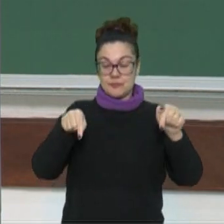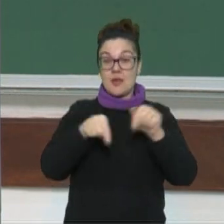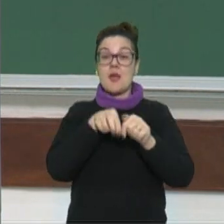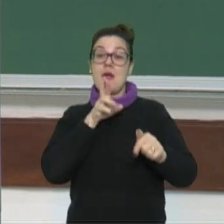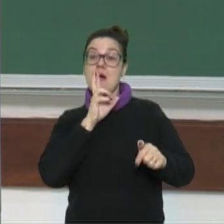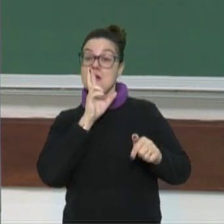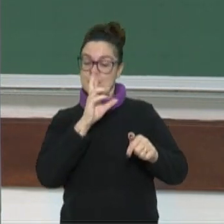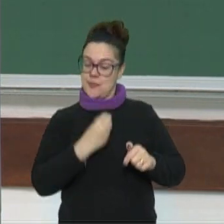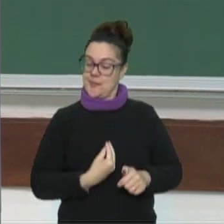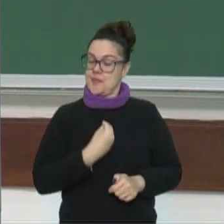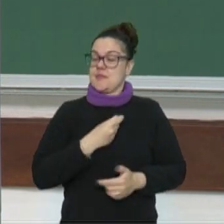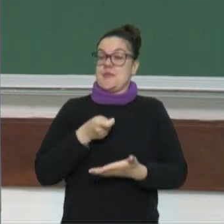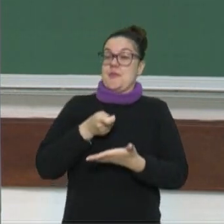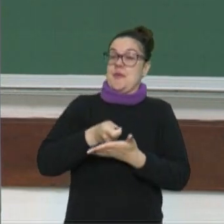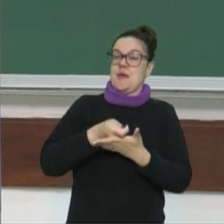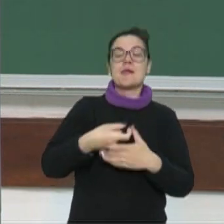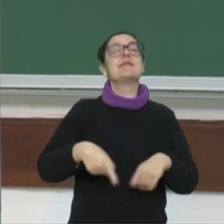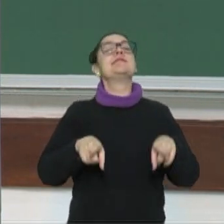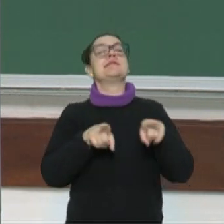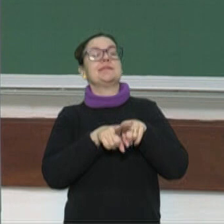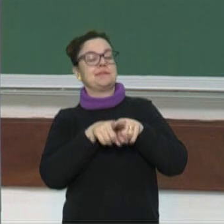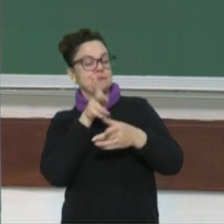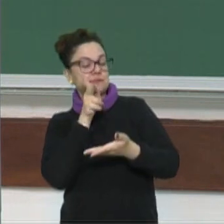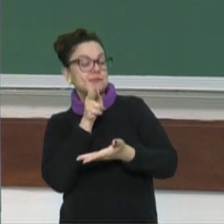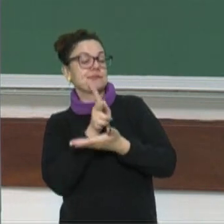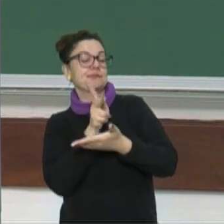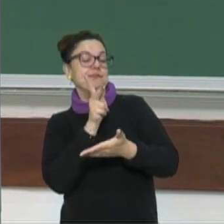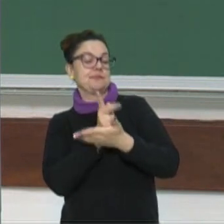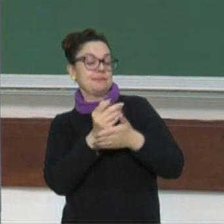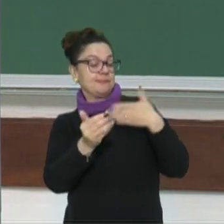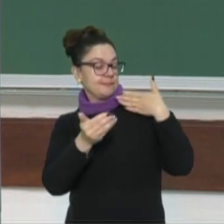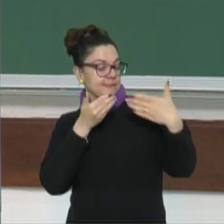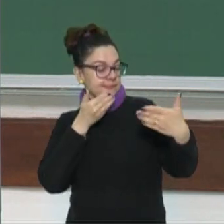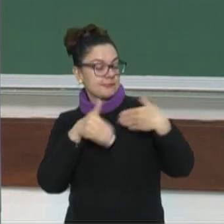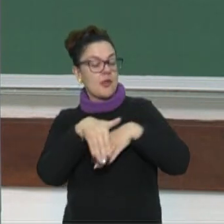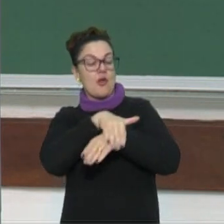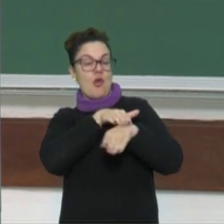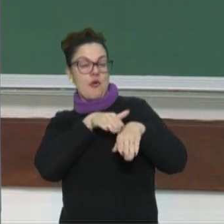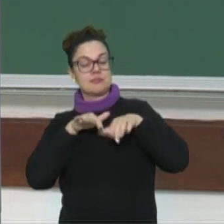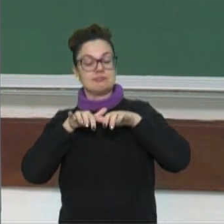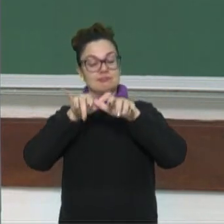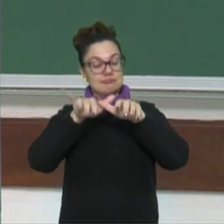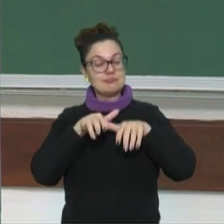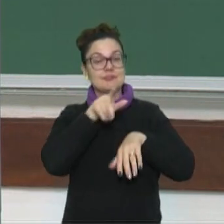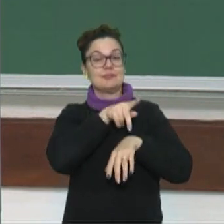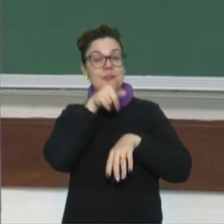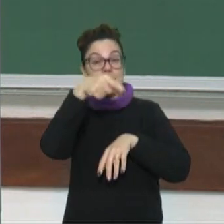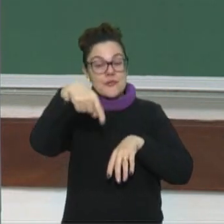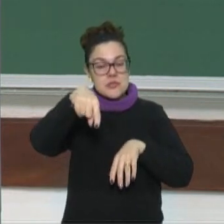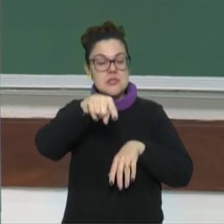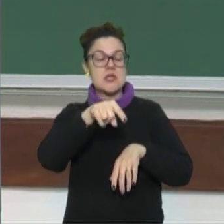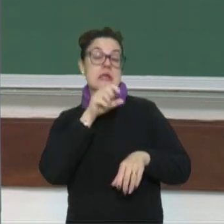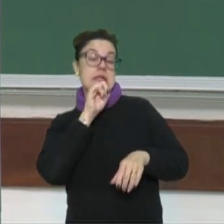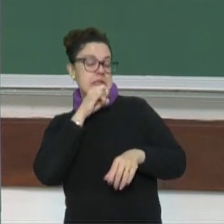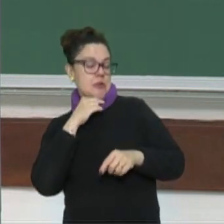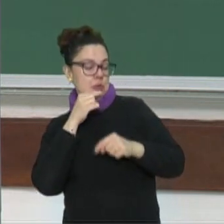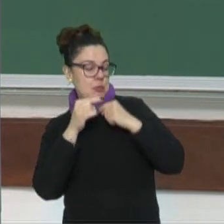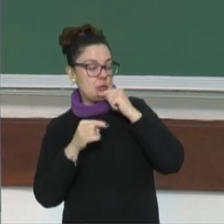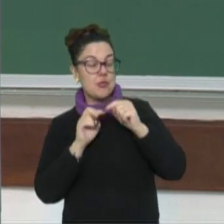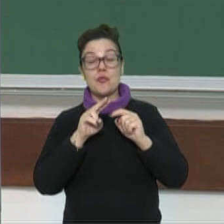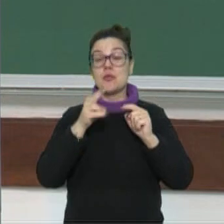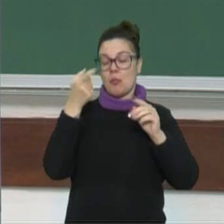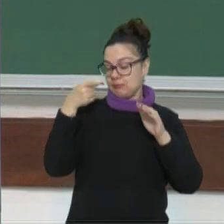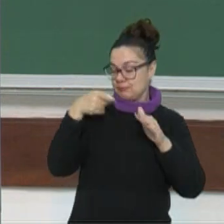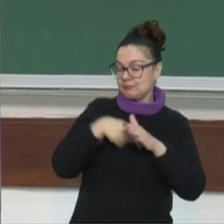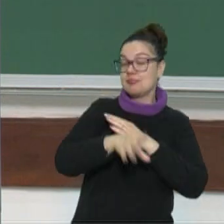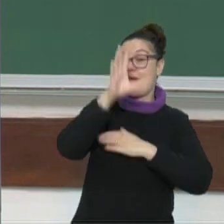sua chamada obrigatória e, é claro, sempre entrar em contato com o professor de vocês para poder elucidar qualquer dúvida ou